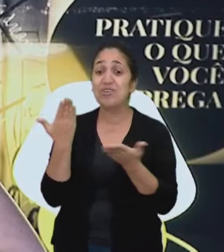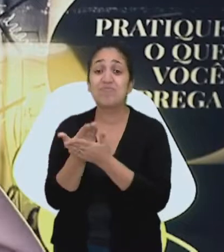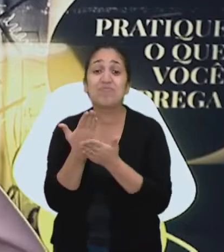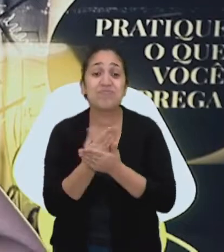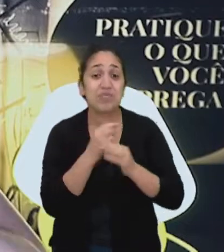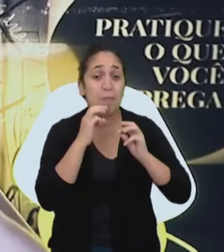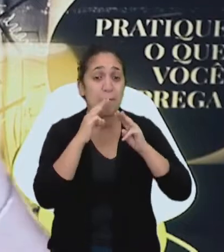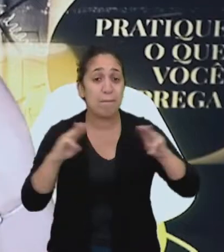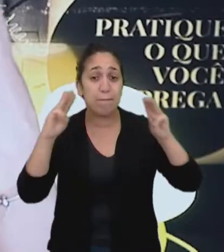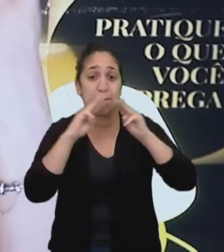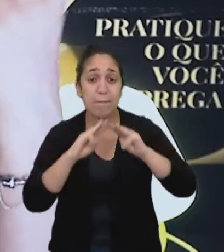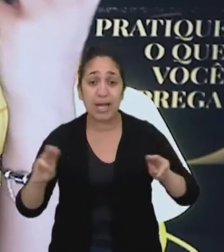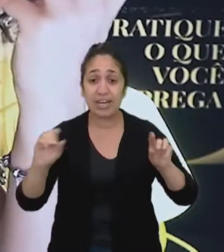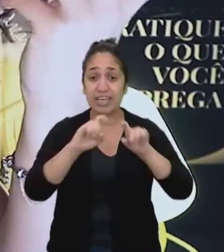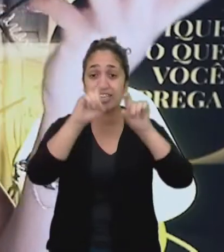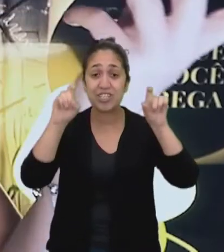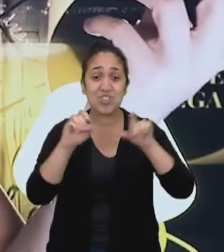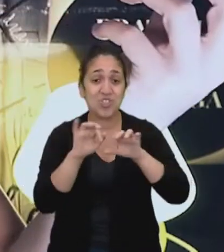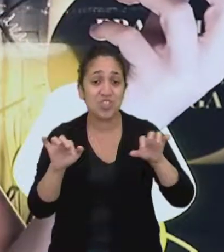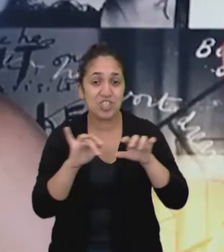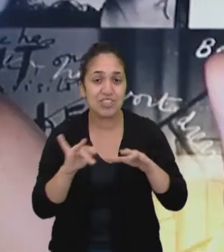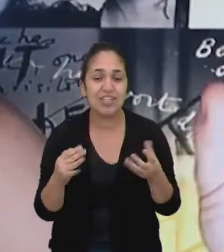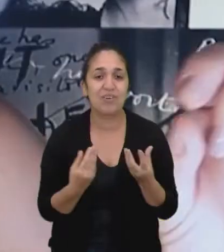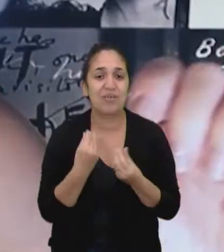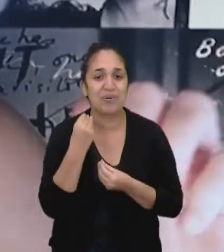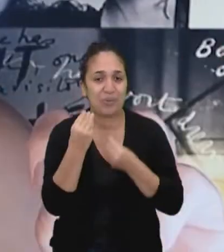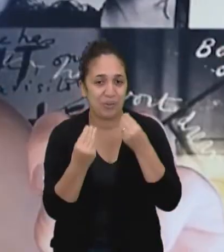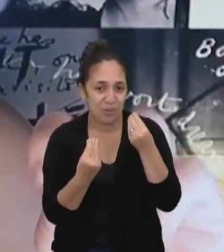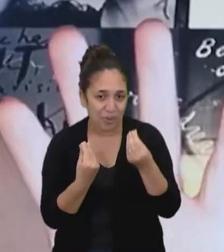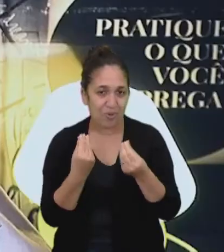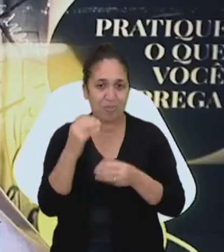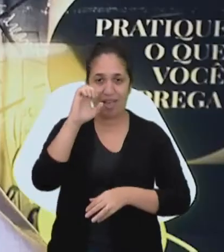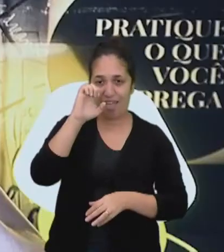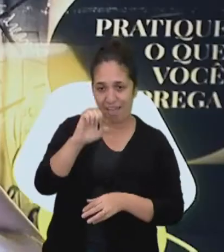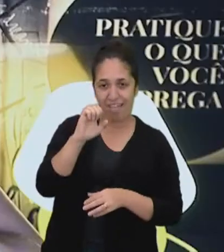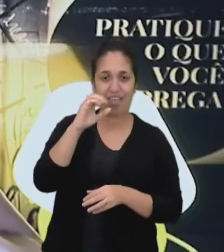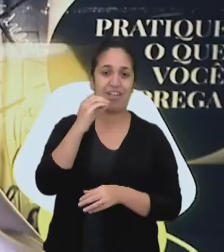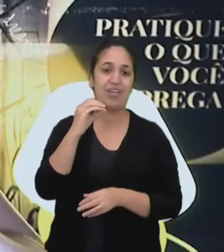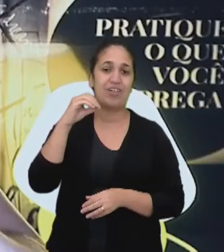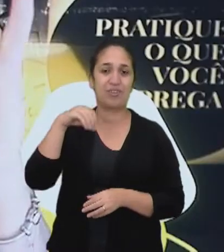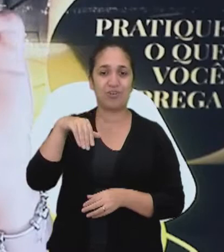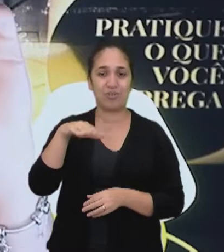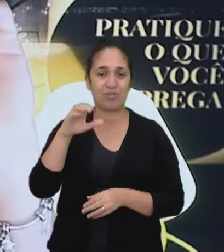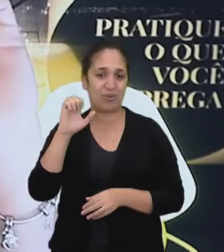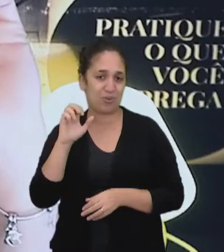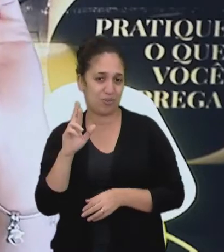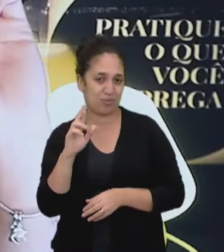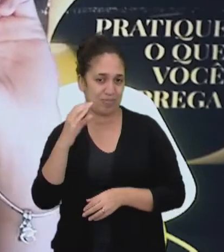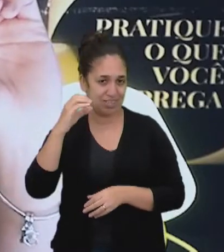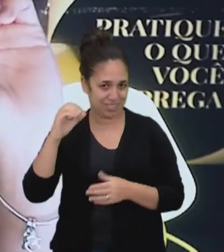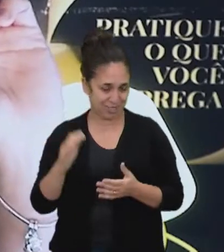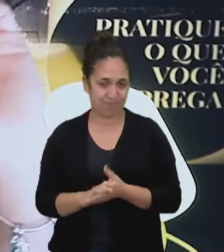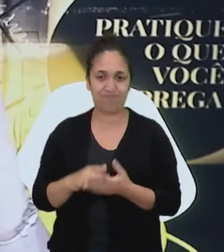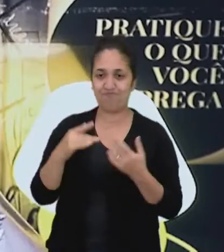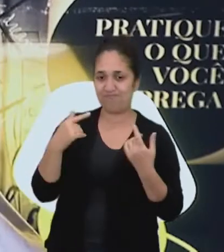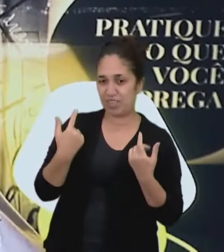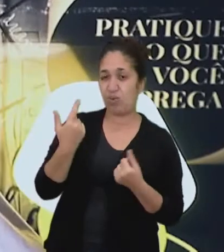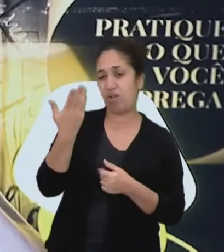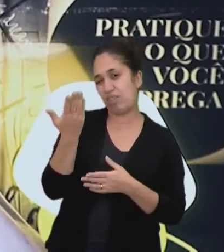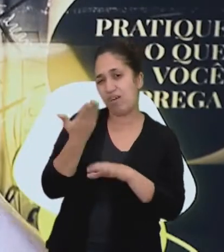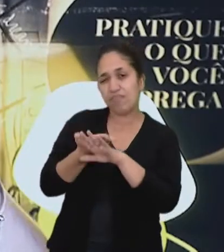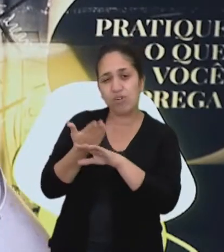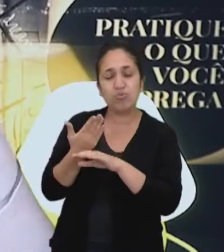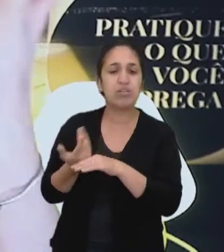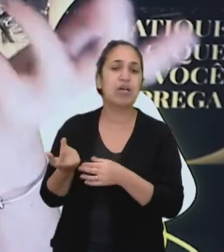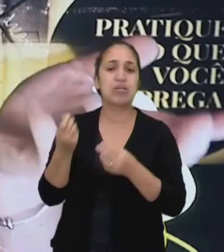marketing digital para descobrir como fazer um e-commerce. Nessa época, eu estava fazendo um MBA em